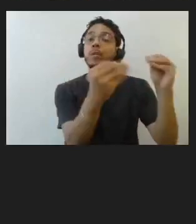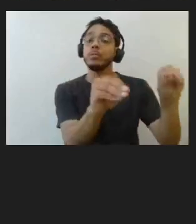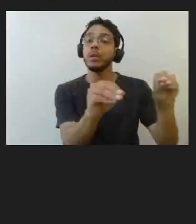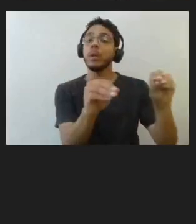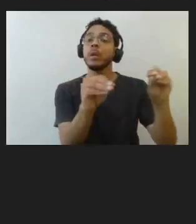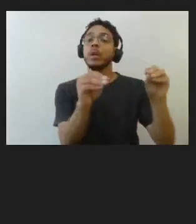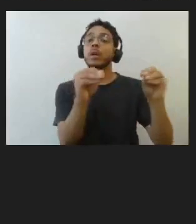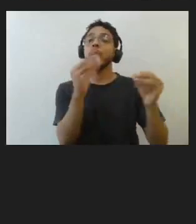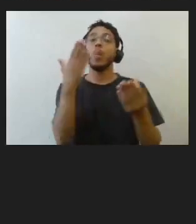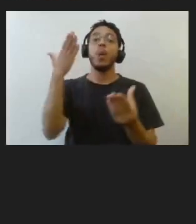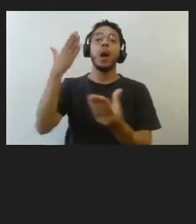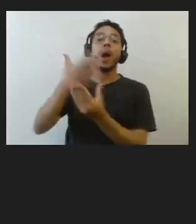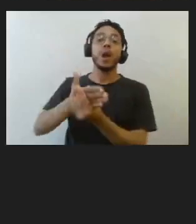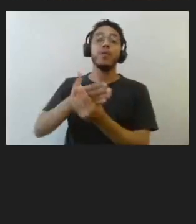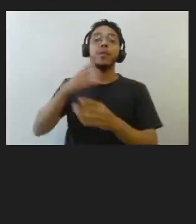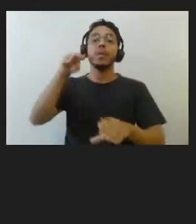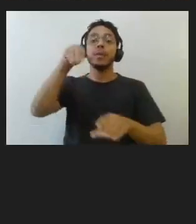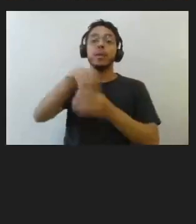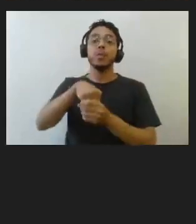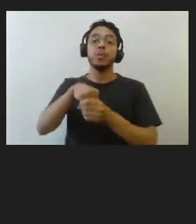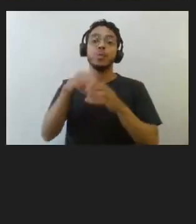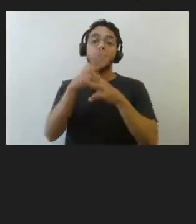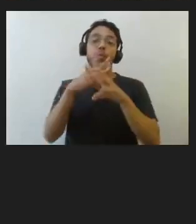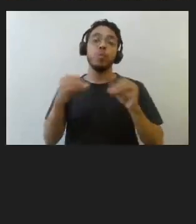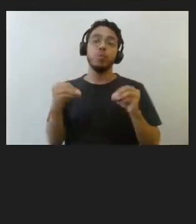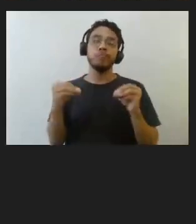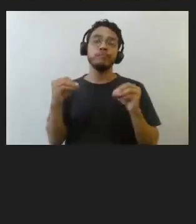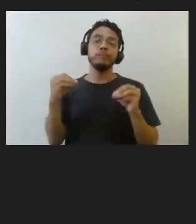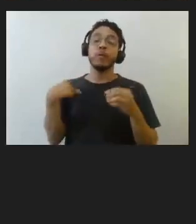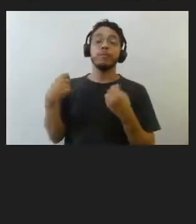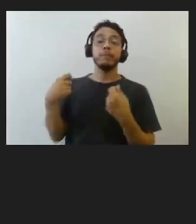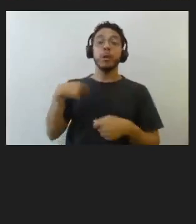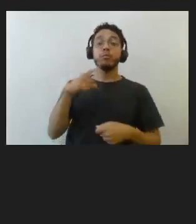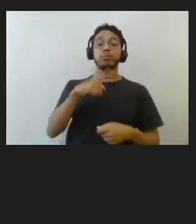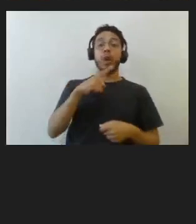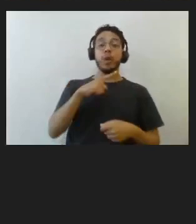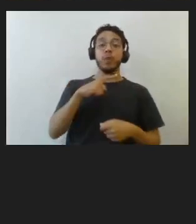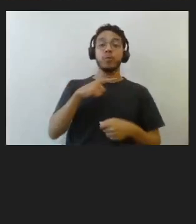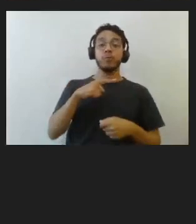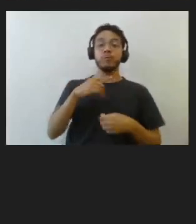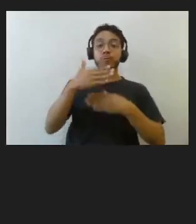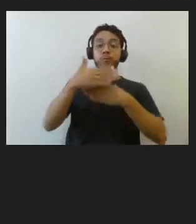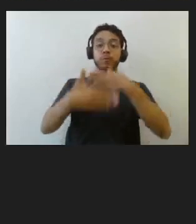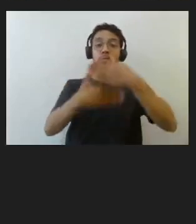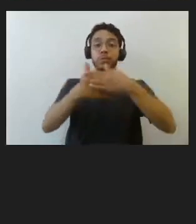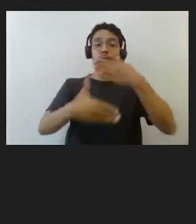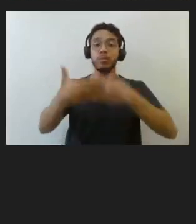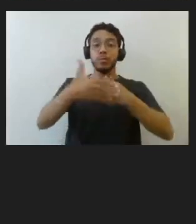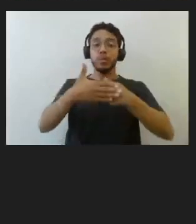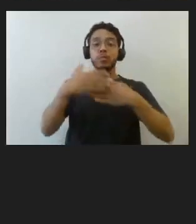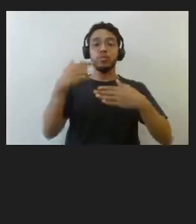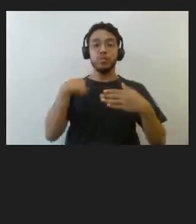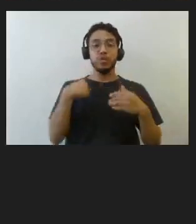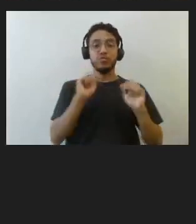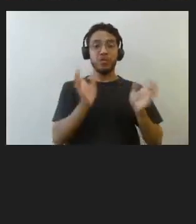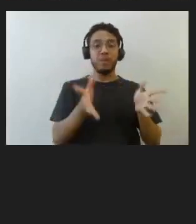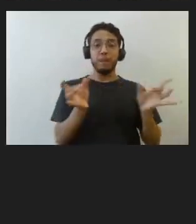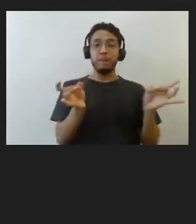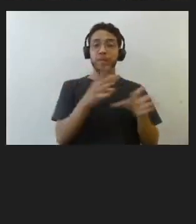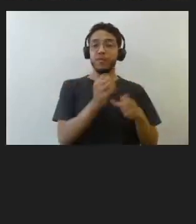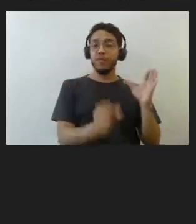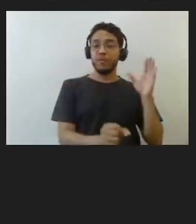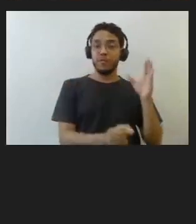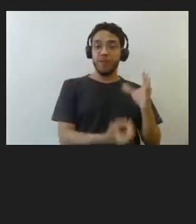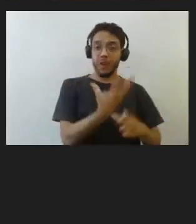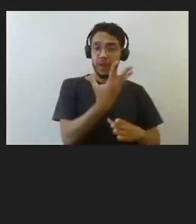disponibilizar um arquivo no Moodle. Então, eu tenho, por exemplo, um PowerPoint que eu já fiz, preparei a minha aula e eu posso